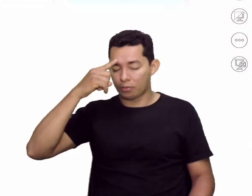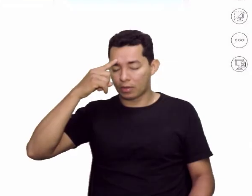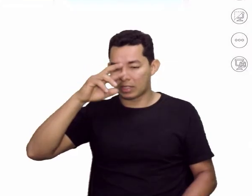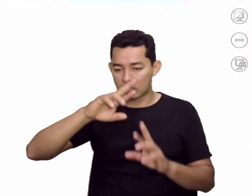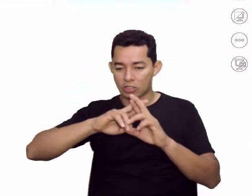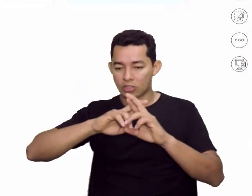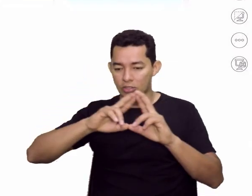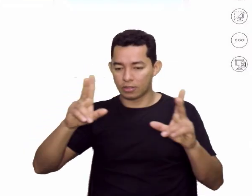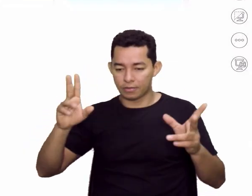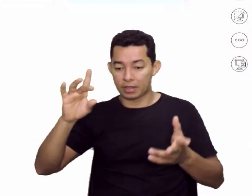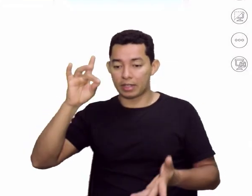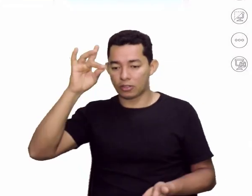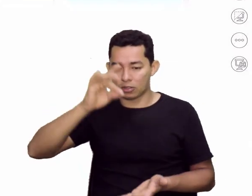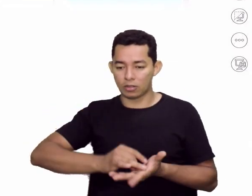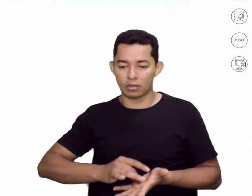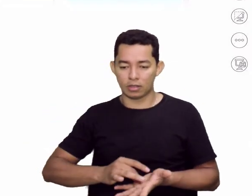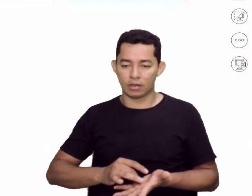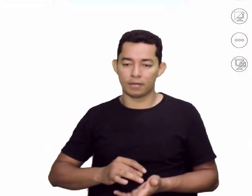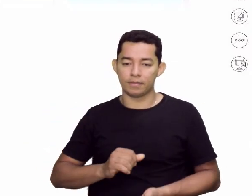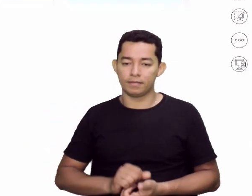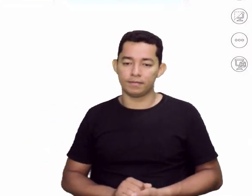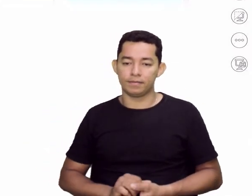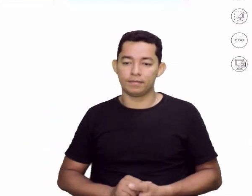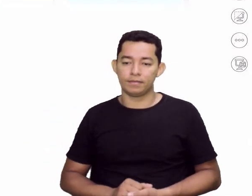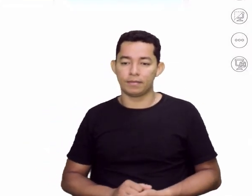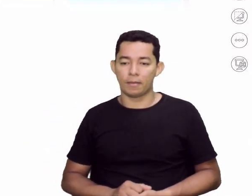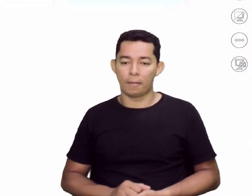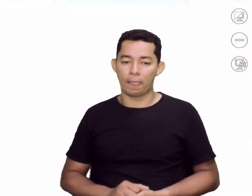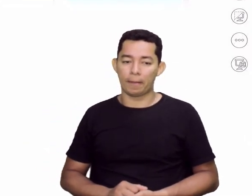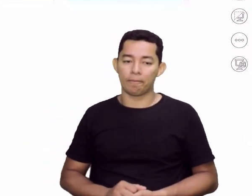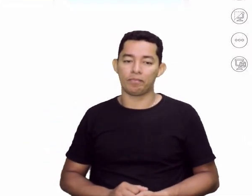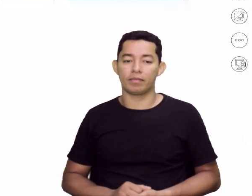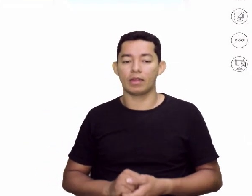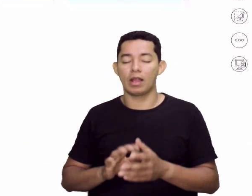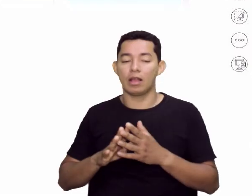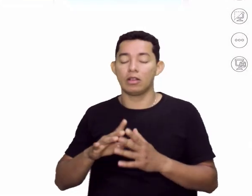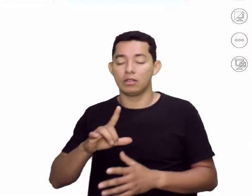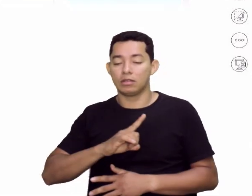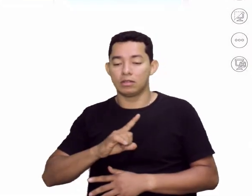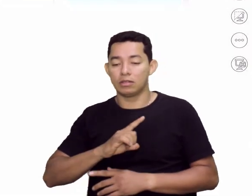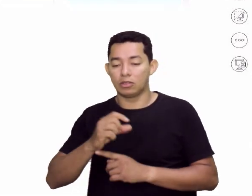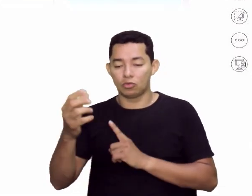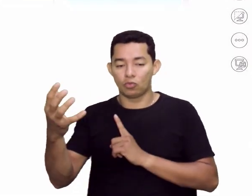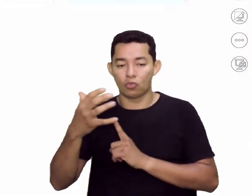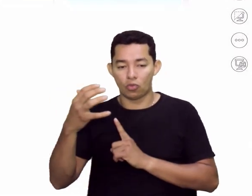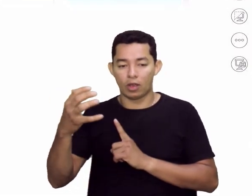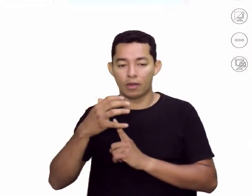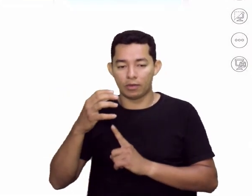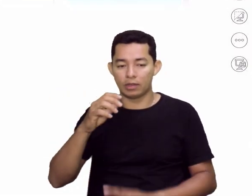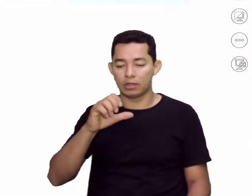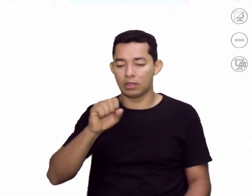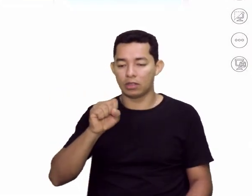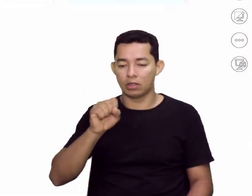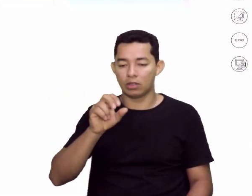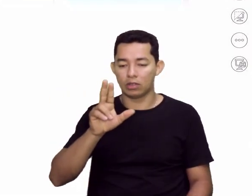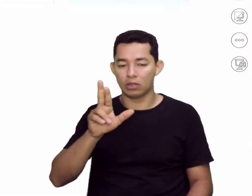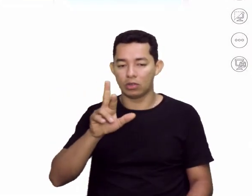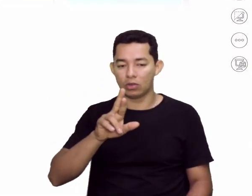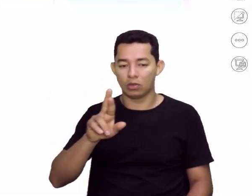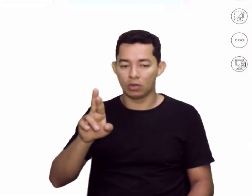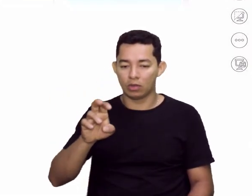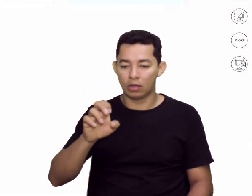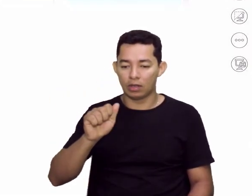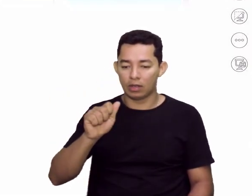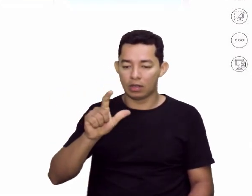realidade, tá? Então, ele se inspirou no surrealismo, que é um movimento que vai muito além do que é real,